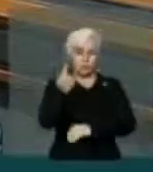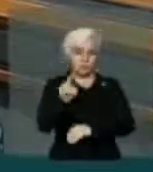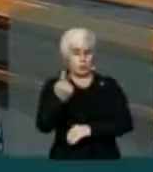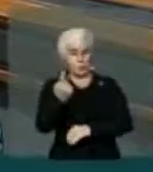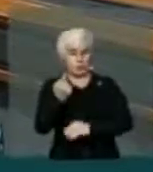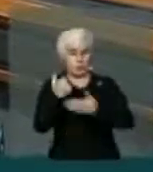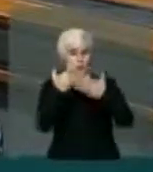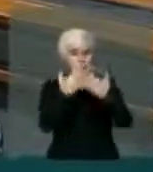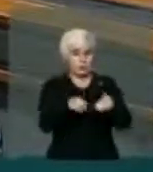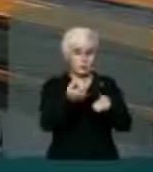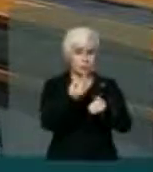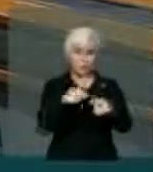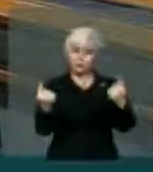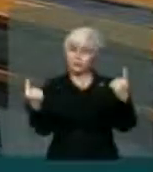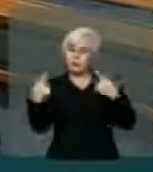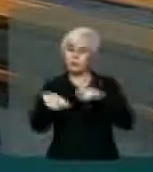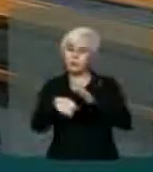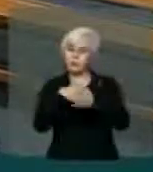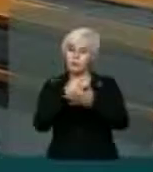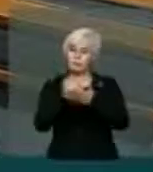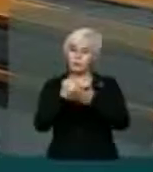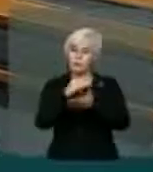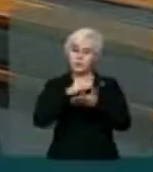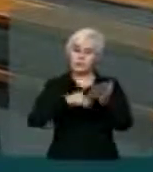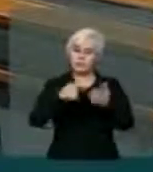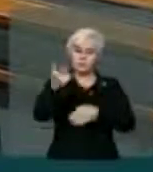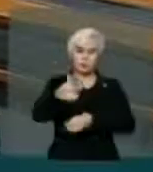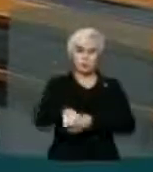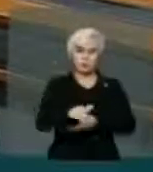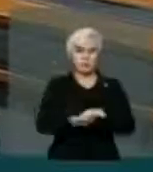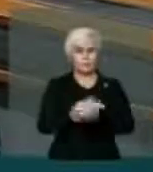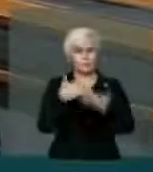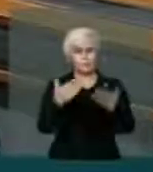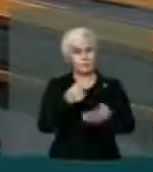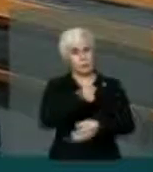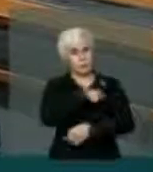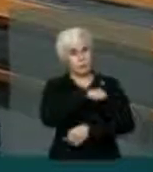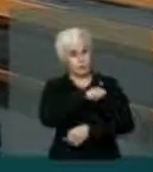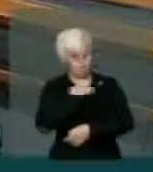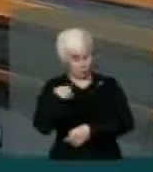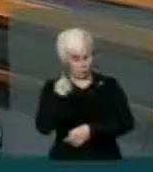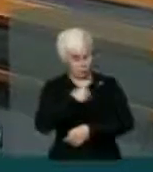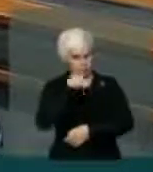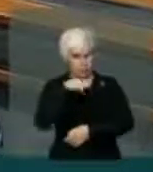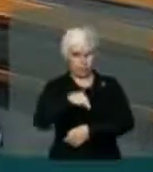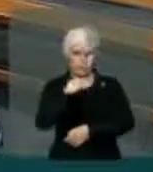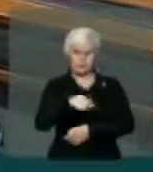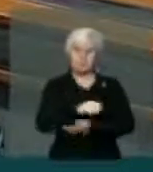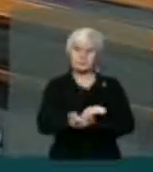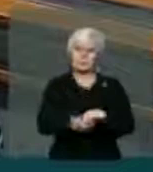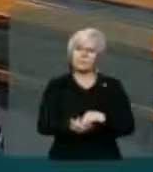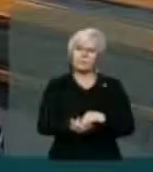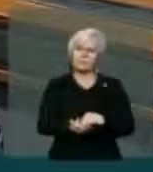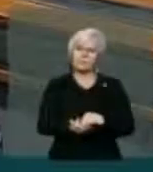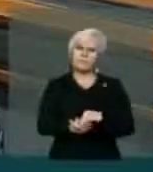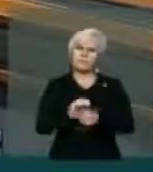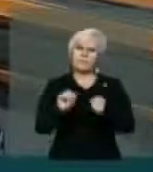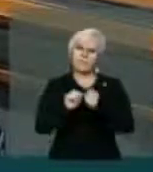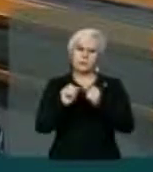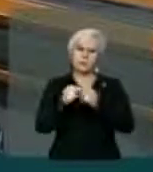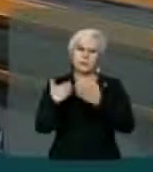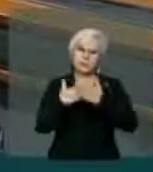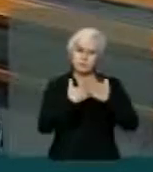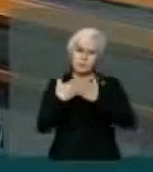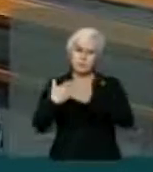favor ou contra uma determinada renovação de concessão. Portanto, a fiscalização nossa, que se faz dessa forma, né, apreciando os